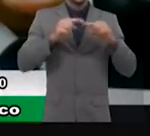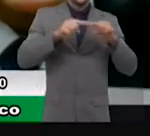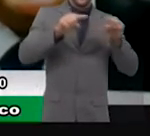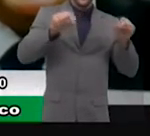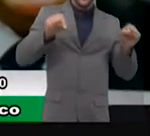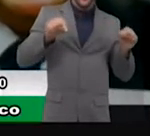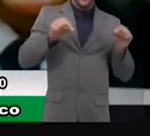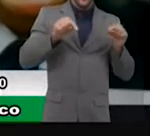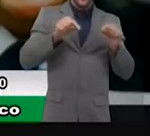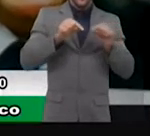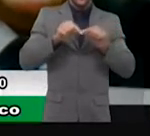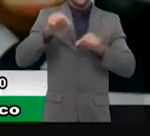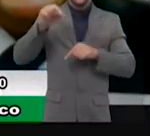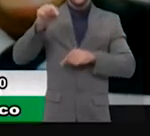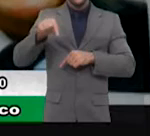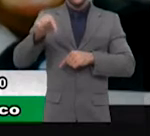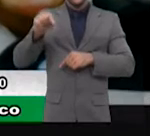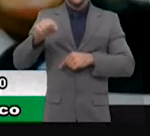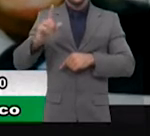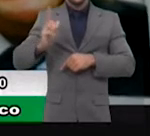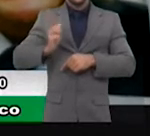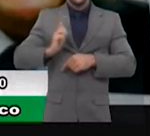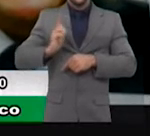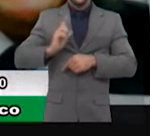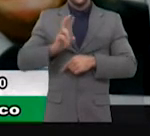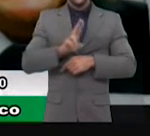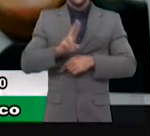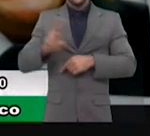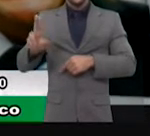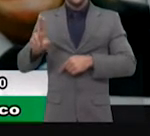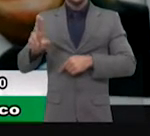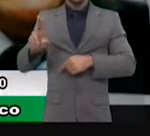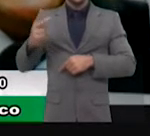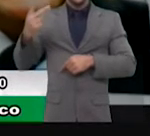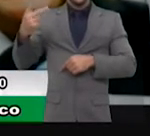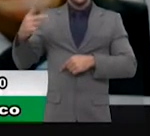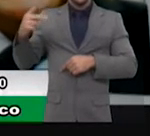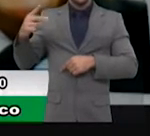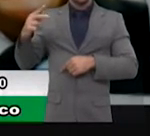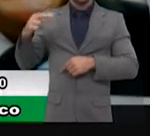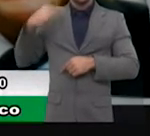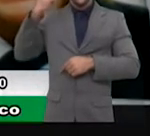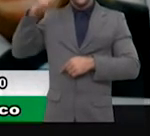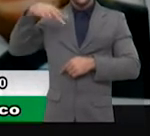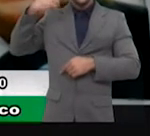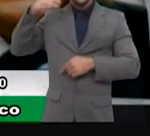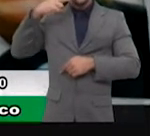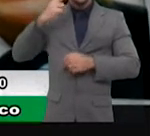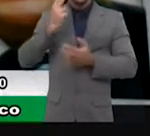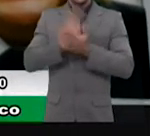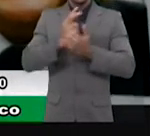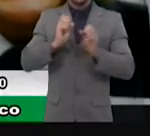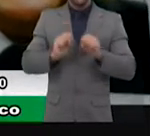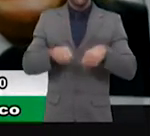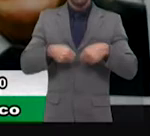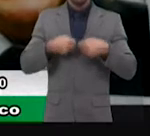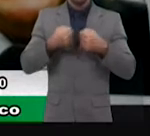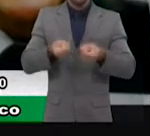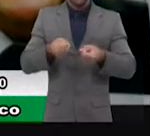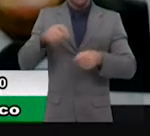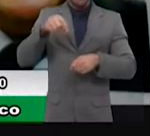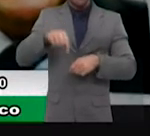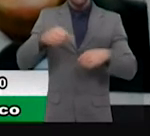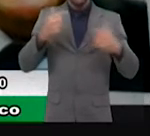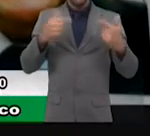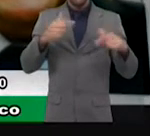nesse prédio da Câmara Municipal leve o nome desse vereador que dedicou a sua vida aqui nesses 4 anos.